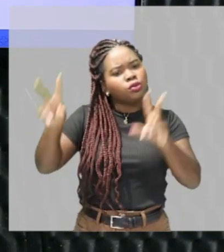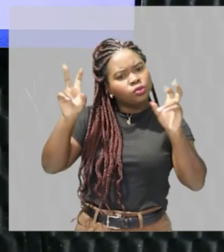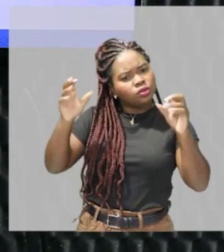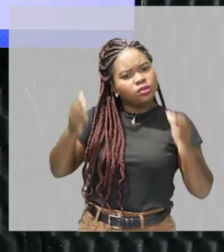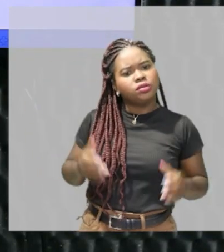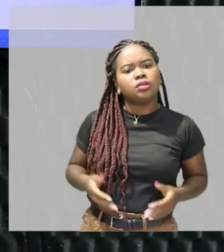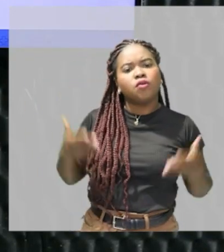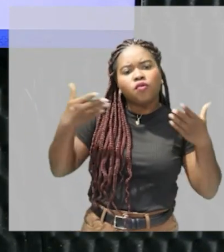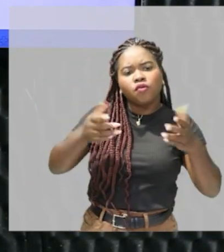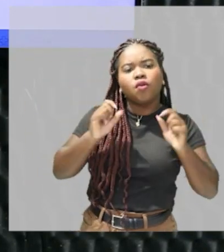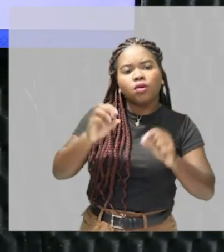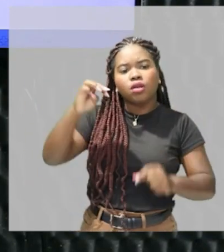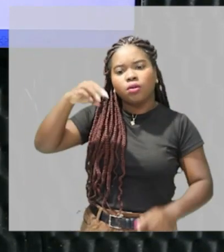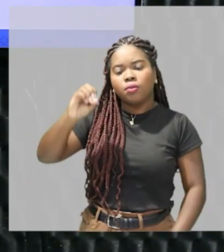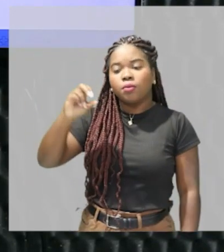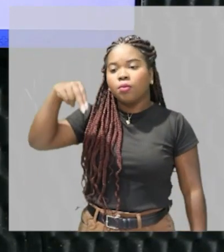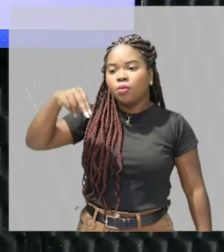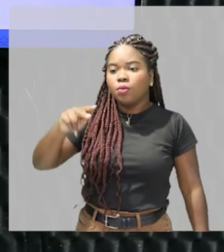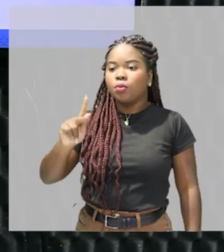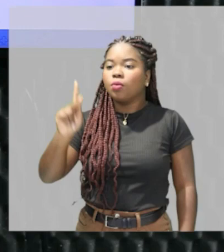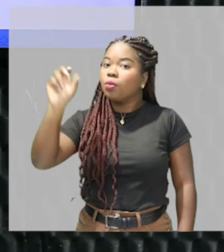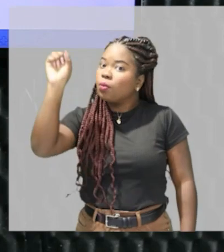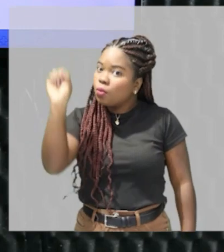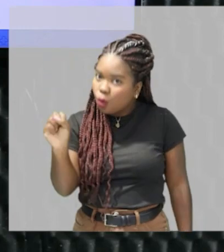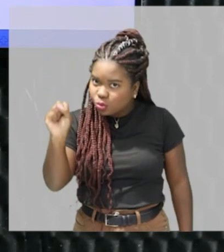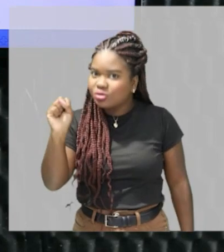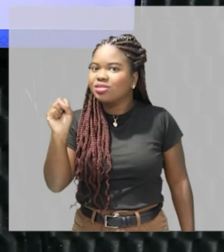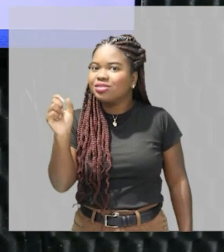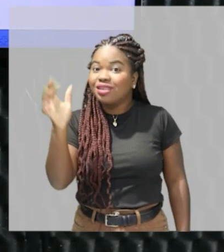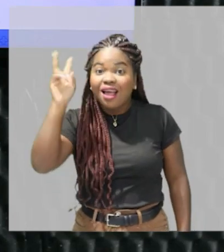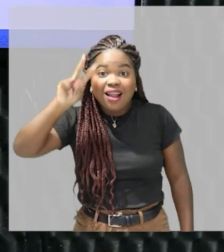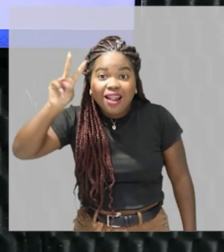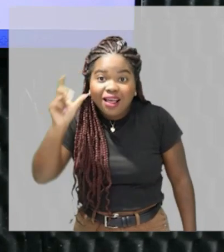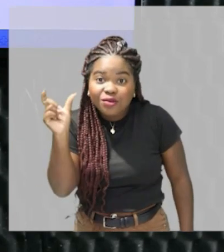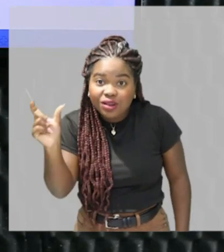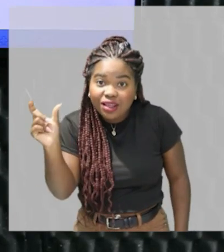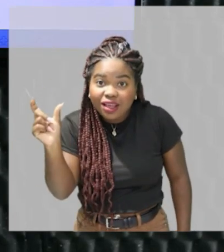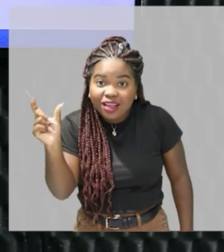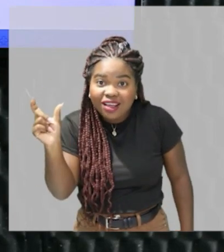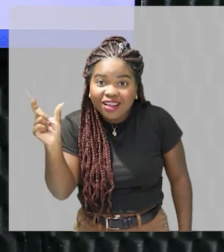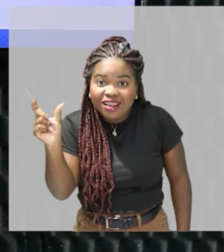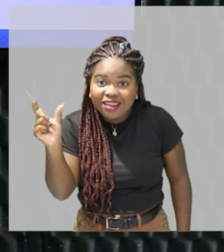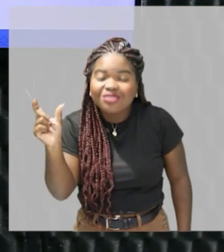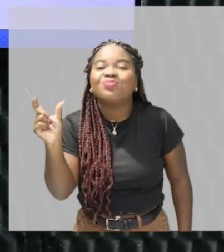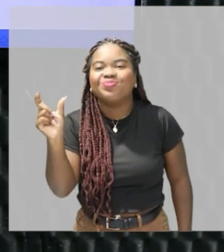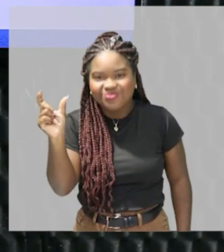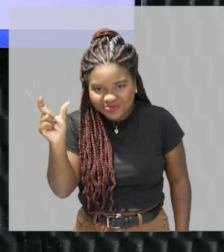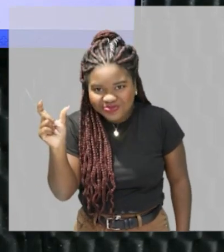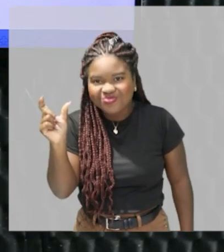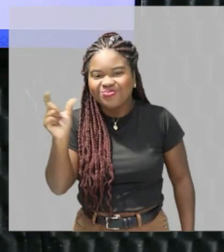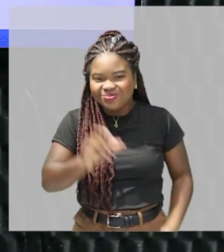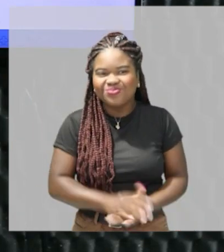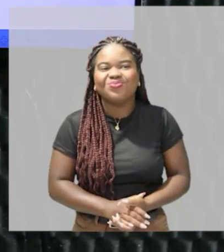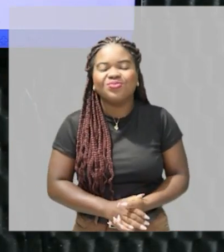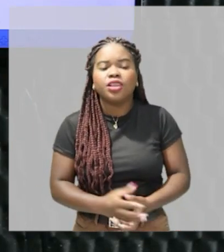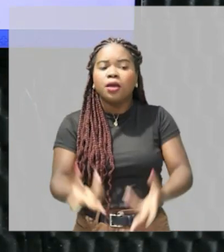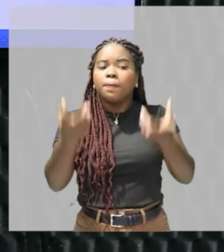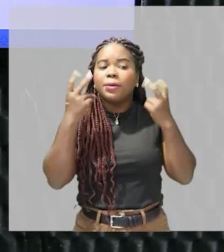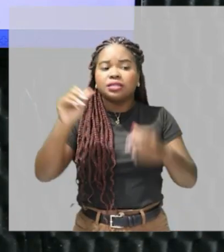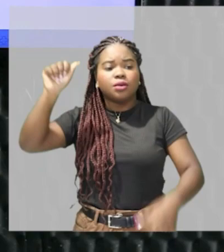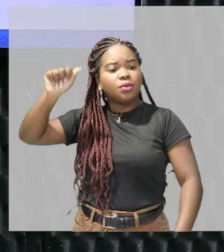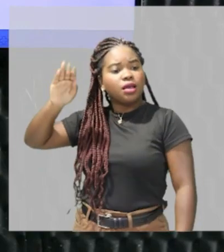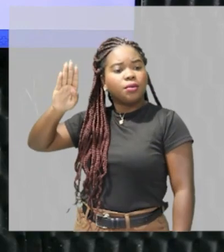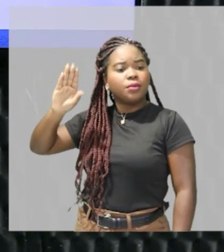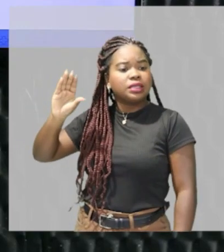palavra monks. Se está no título, é importante você fazer um esforço para tentar identificar o que é. Olha nas